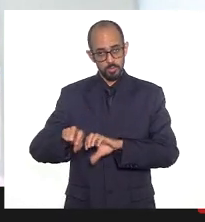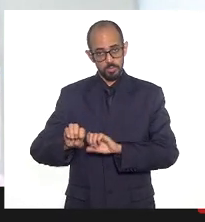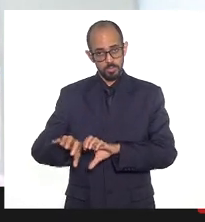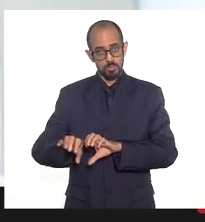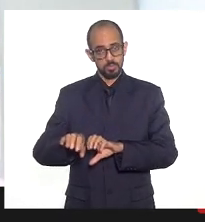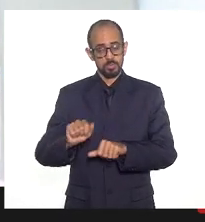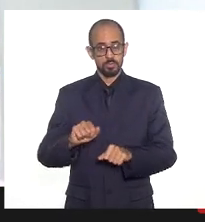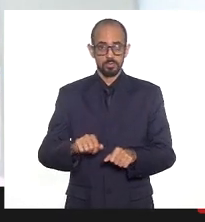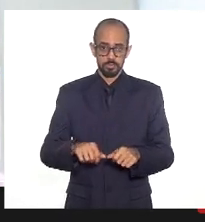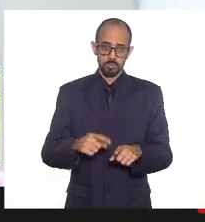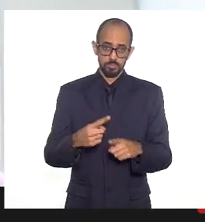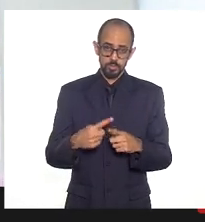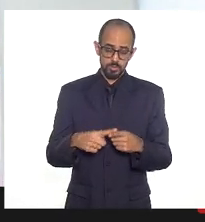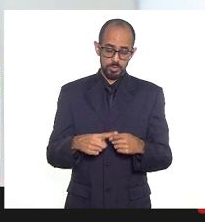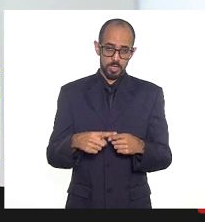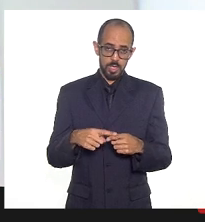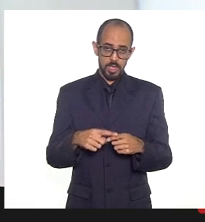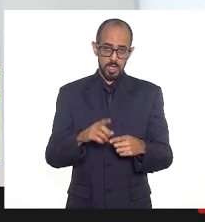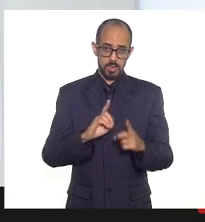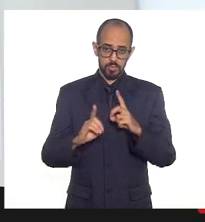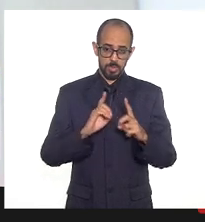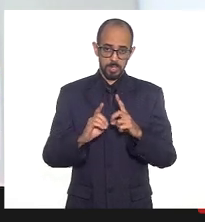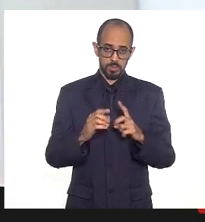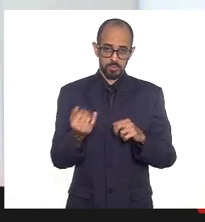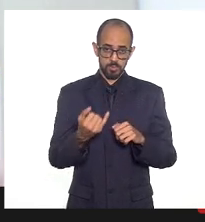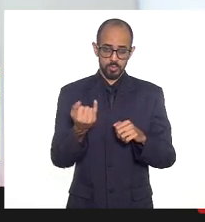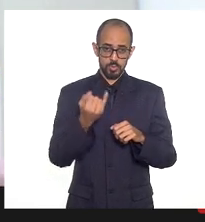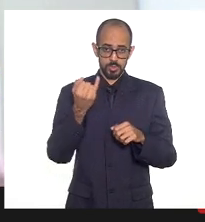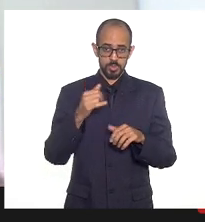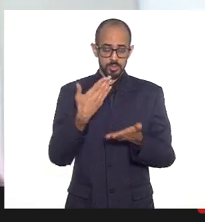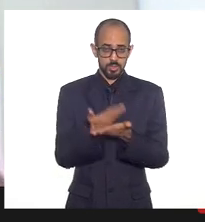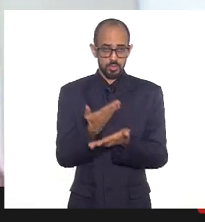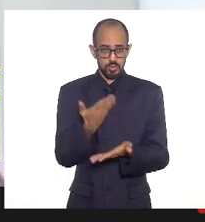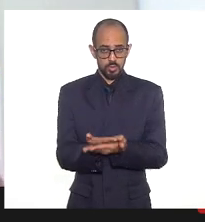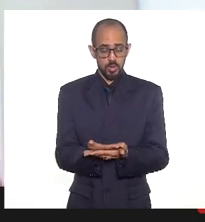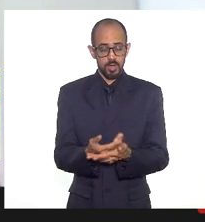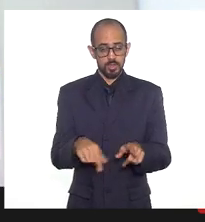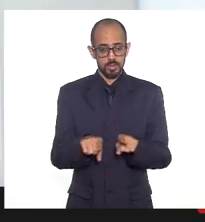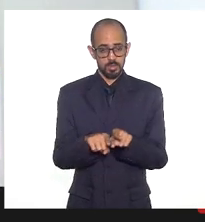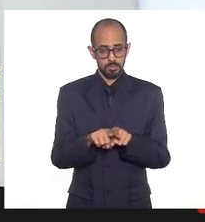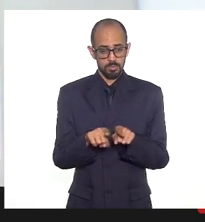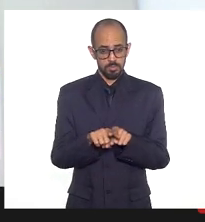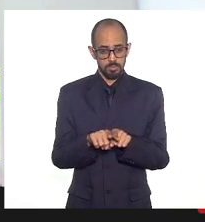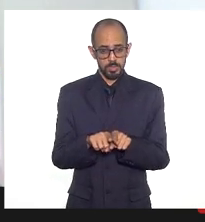importante, que passa pela questão né, das escolas, de levar, né,